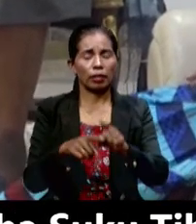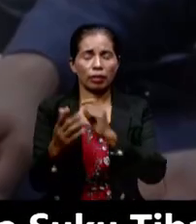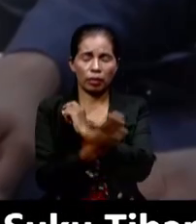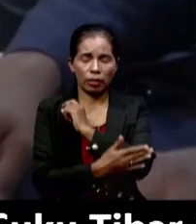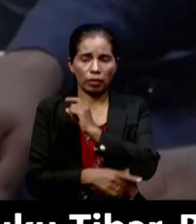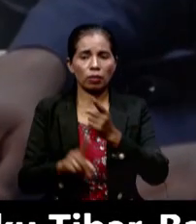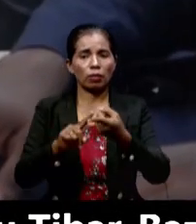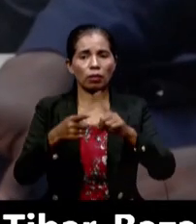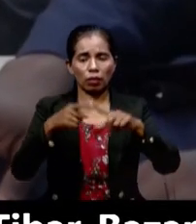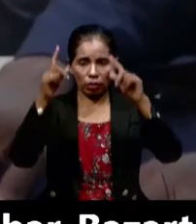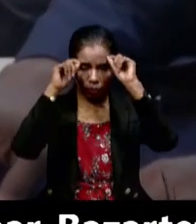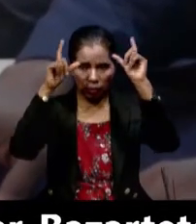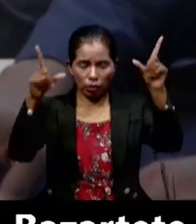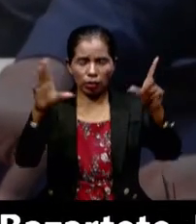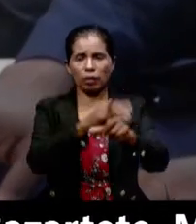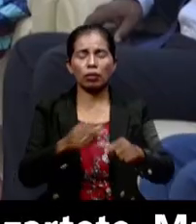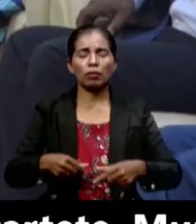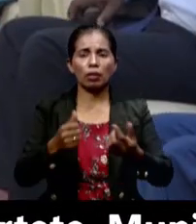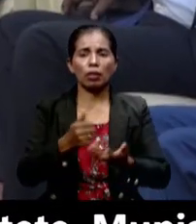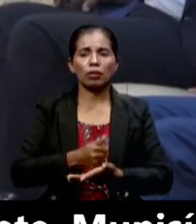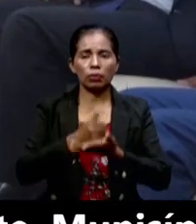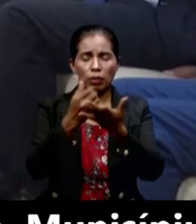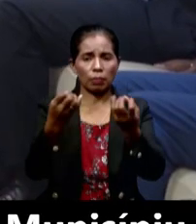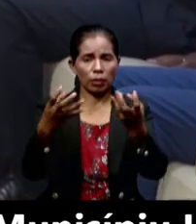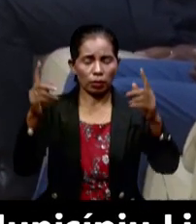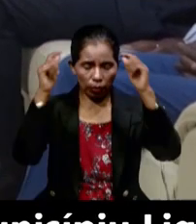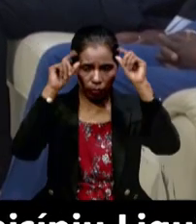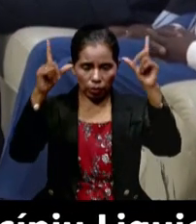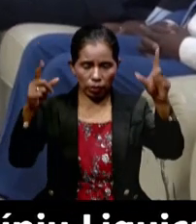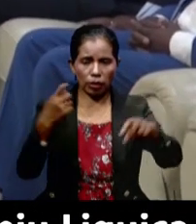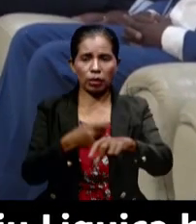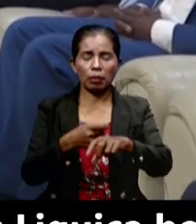Timor-Leste nia, nevema durante nevo apoio uma casa Timor-Leste desde